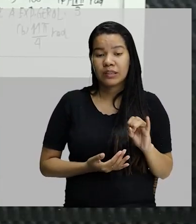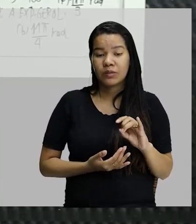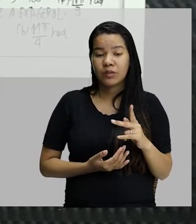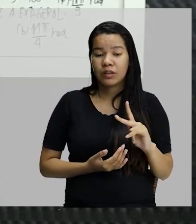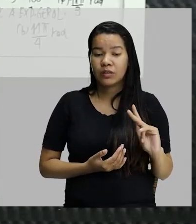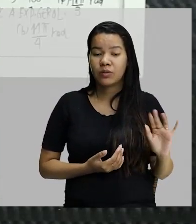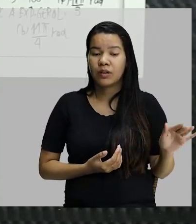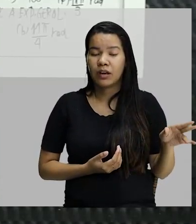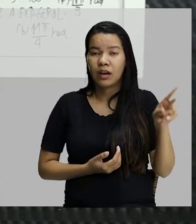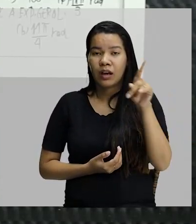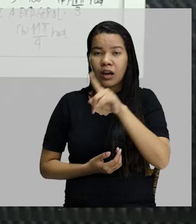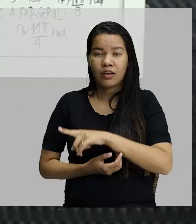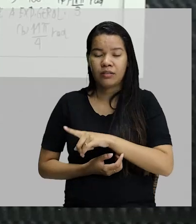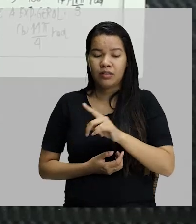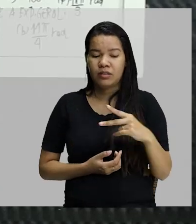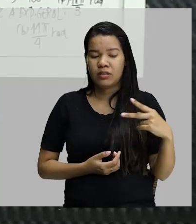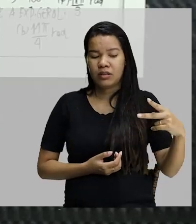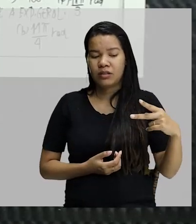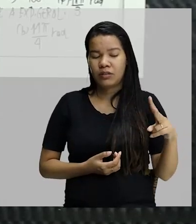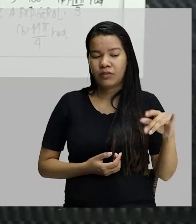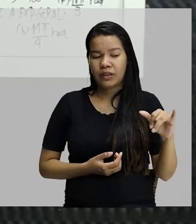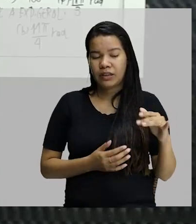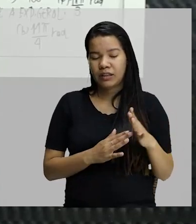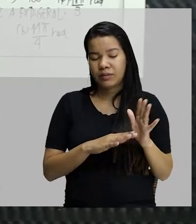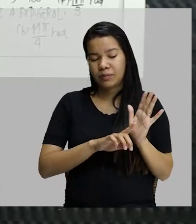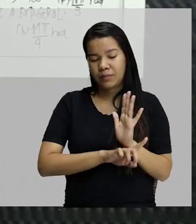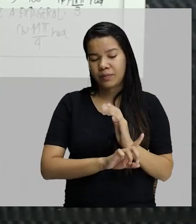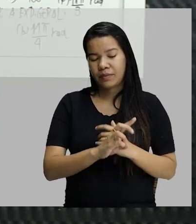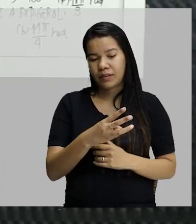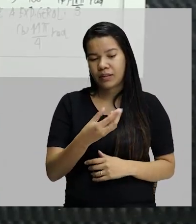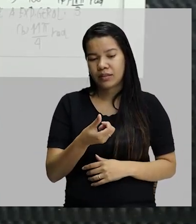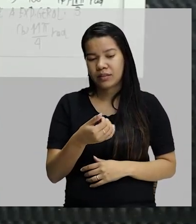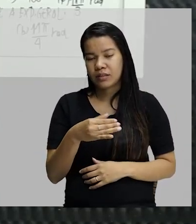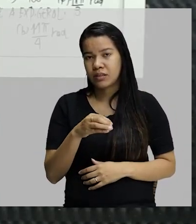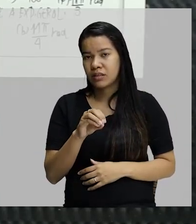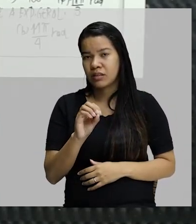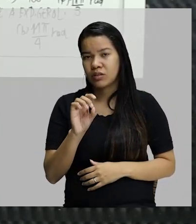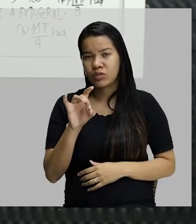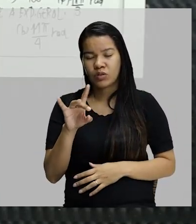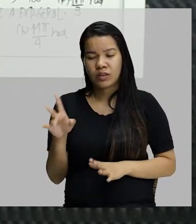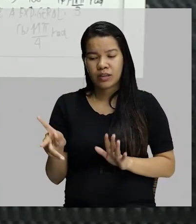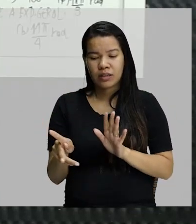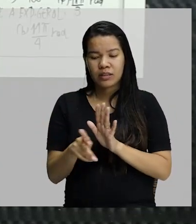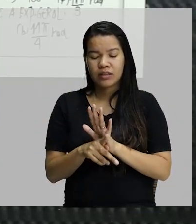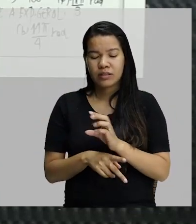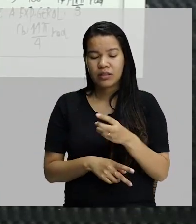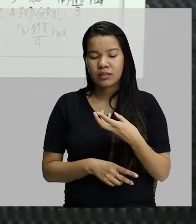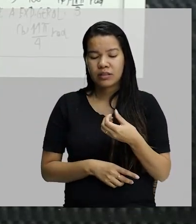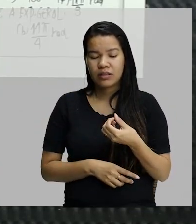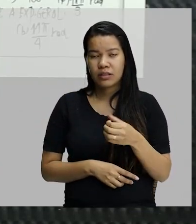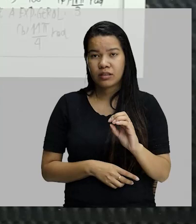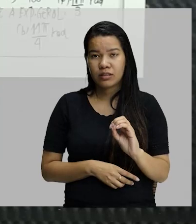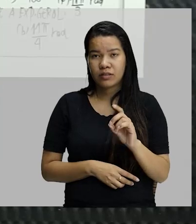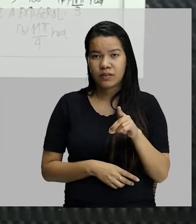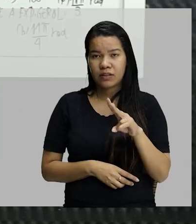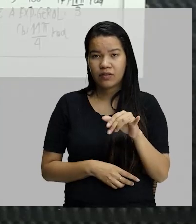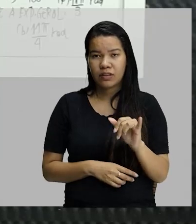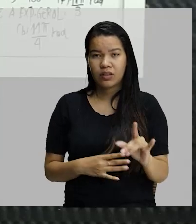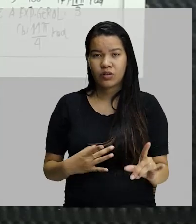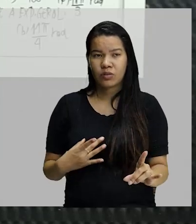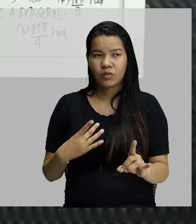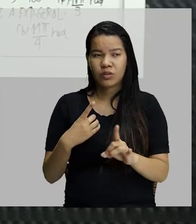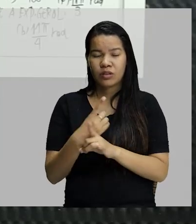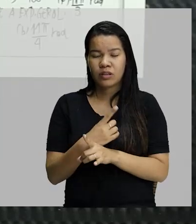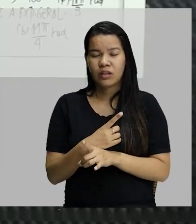até menos 360, basta tu acrescentar 360, que você vai encontrar o côngruo a